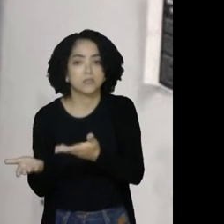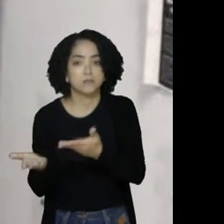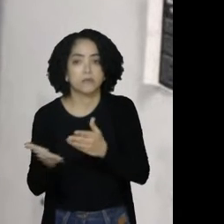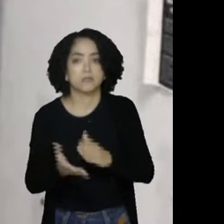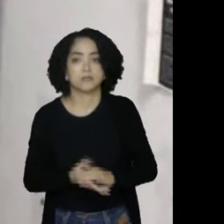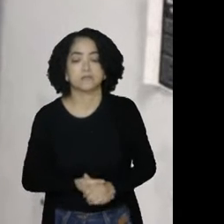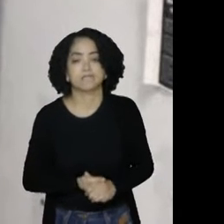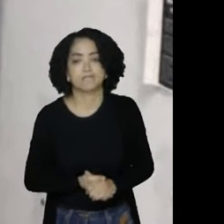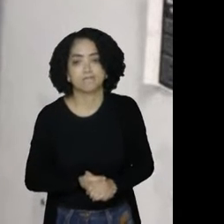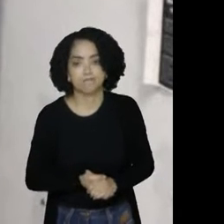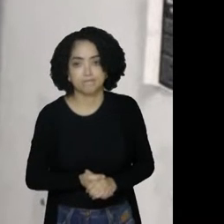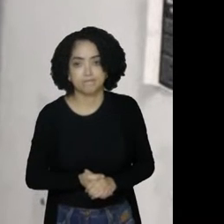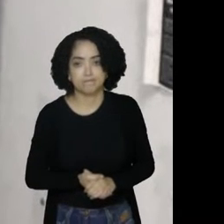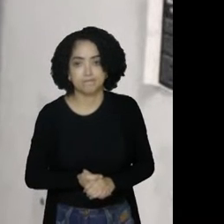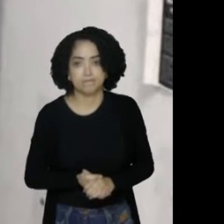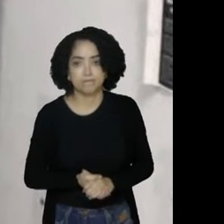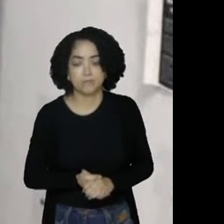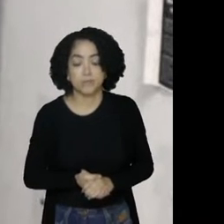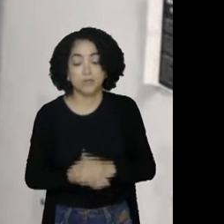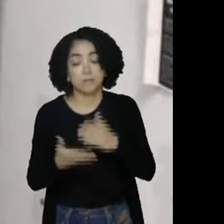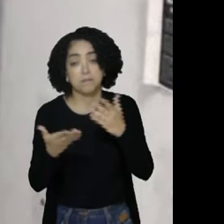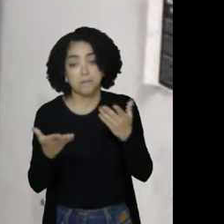universidade.